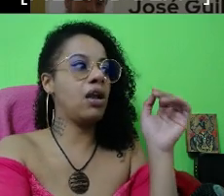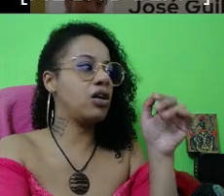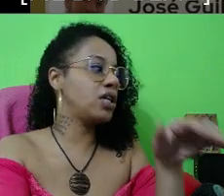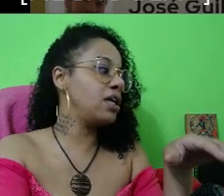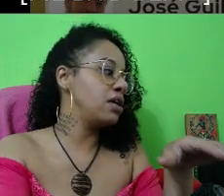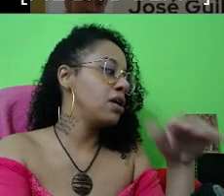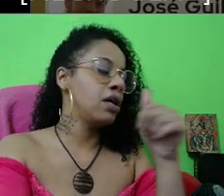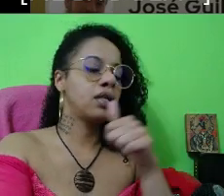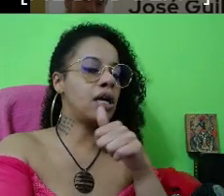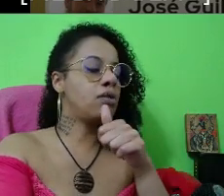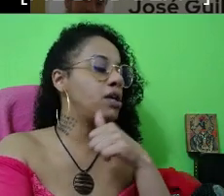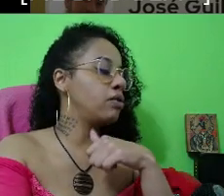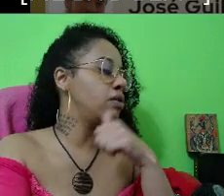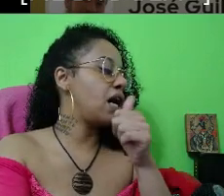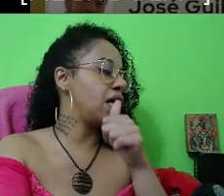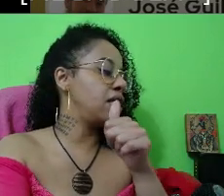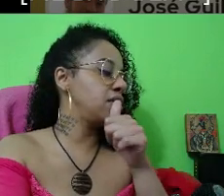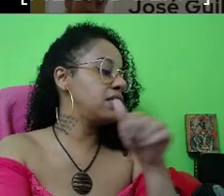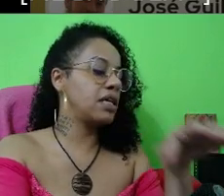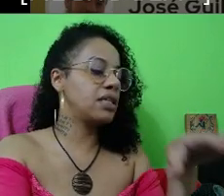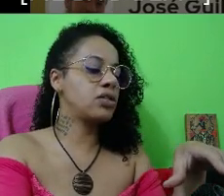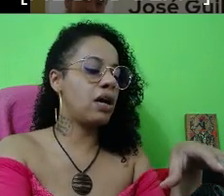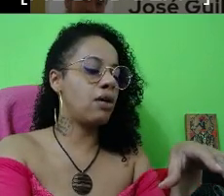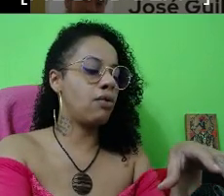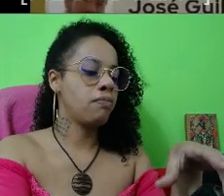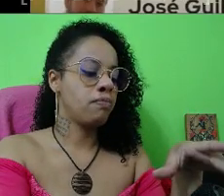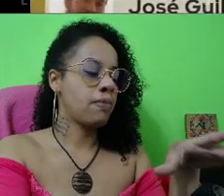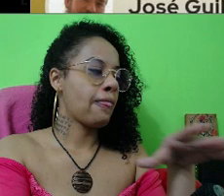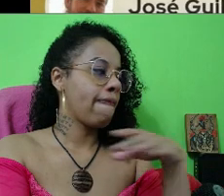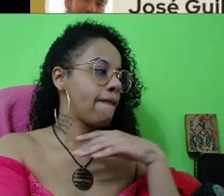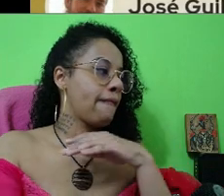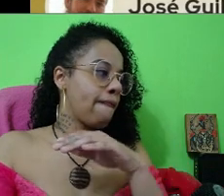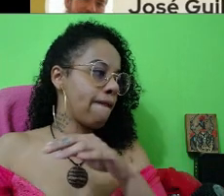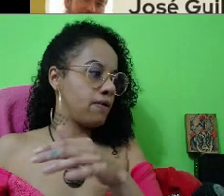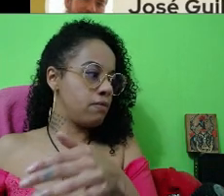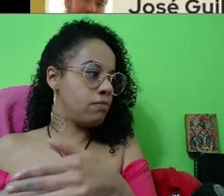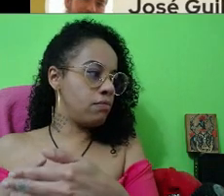querendo inverter essa lógica aí tranquilo análise sensacional